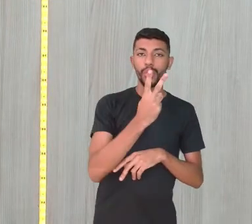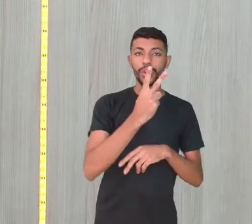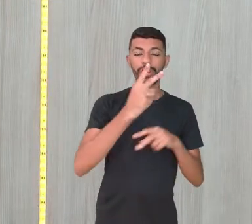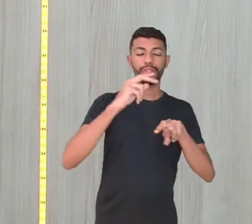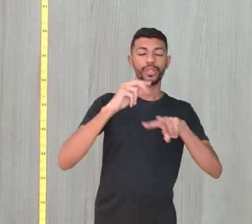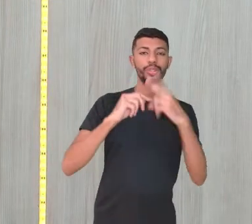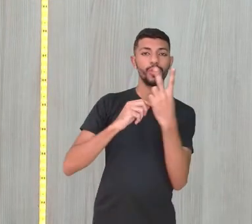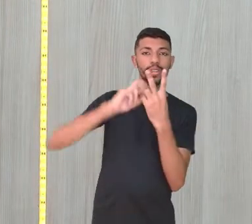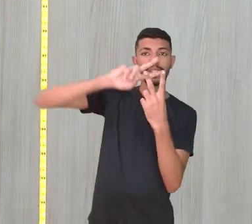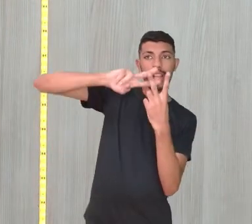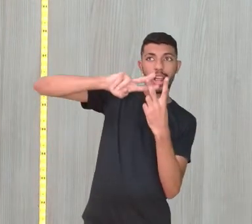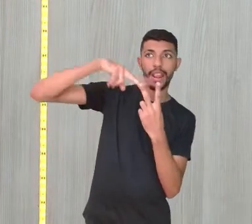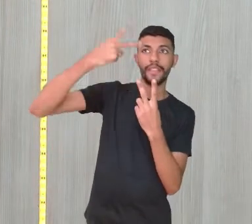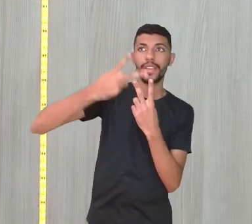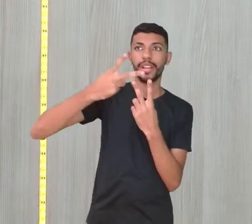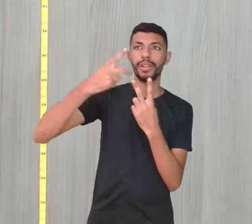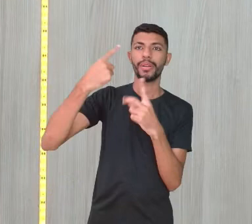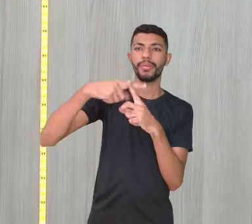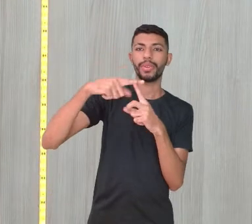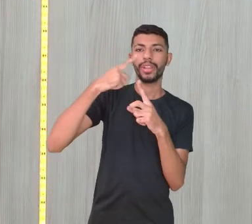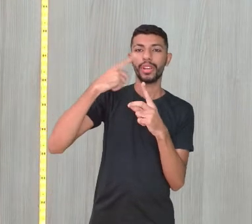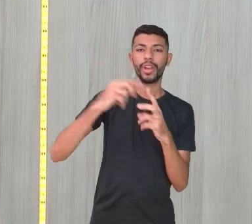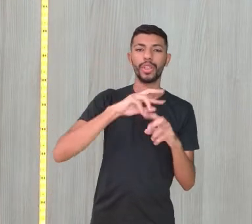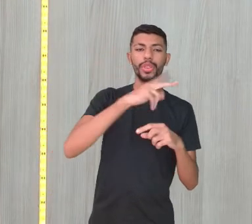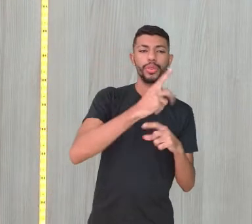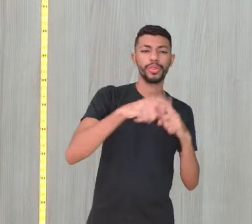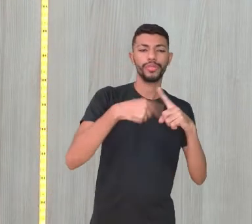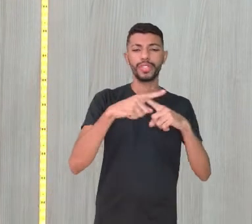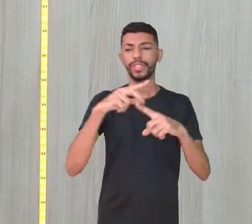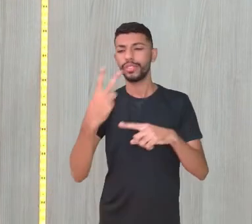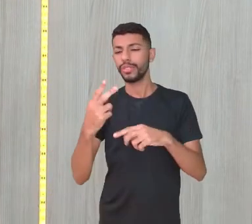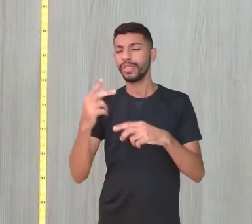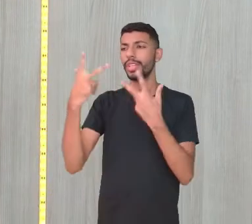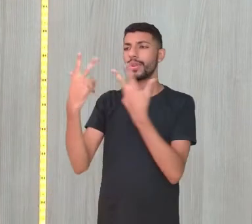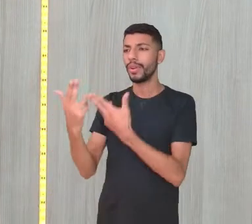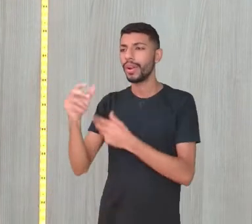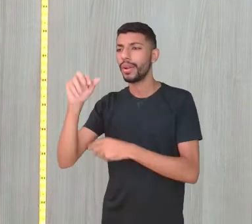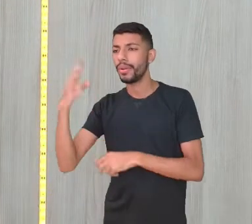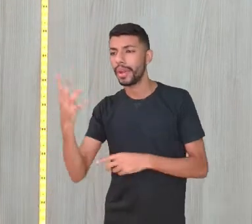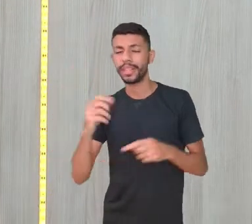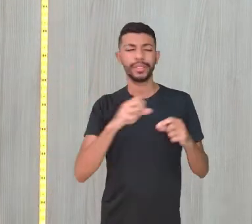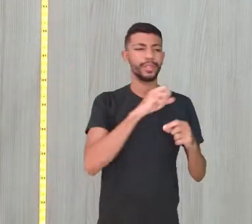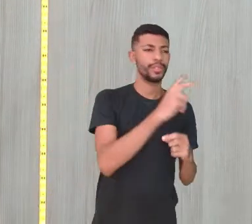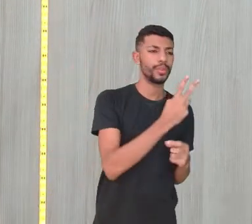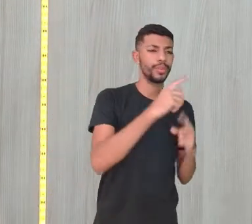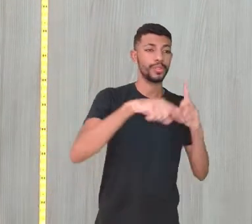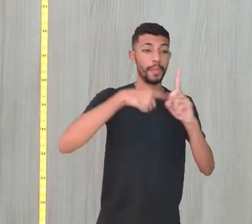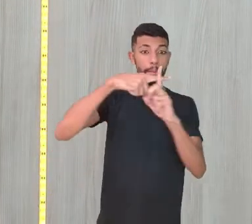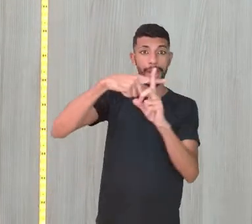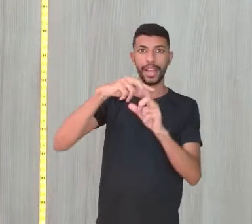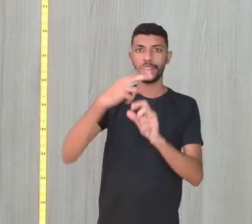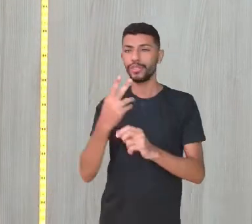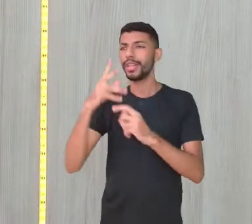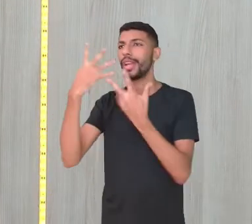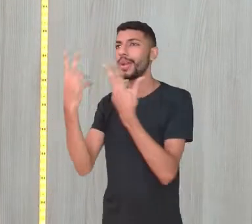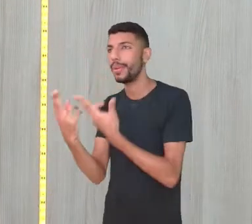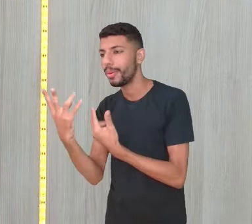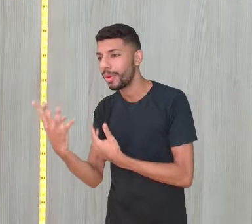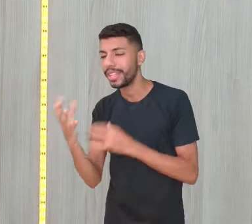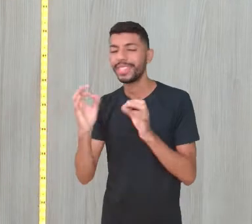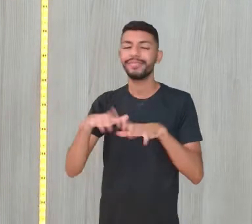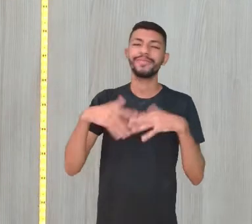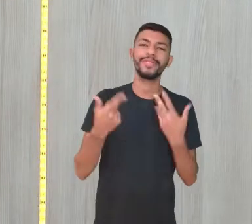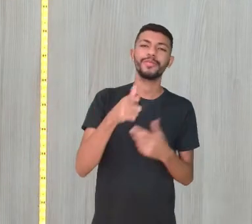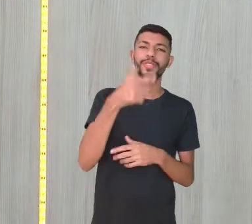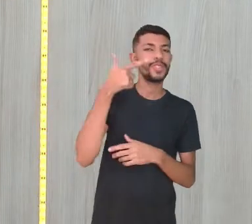você fizer 2 vezes 2 vai dar 4, se você fizer 2 mais 2 vai dar 4, tudo vai dar igual a 4 aí, né? E você